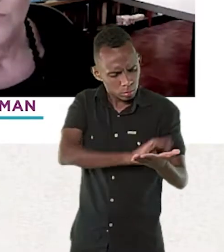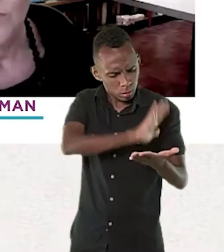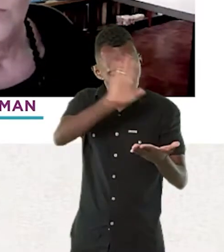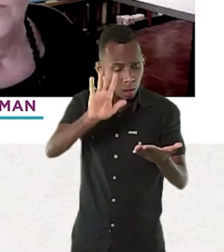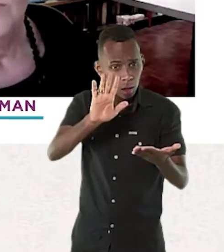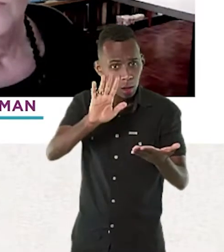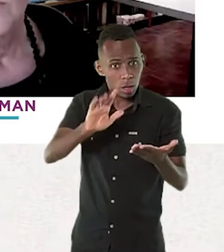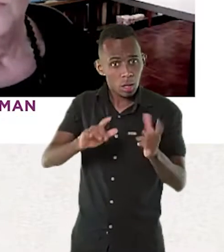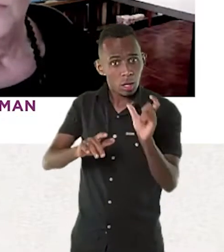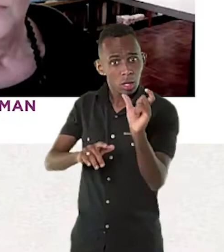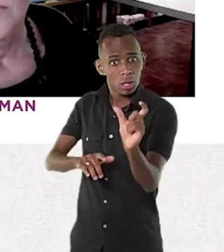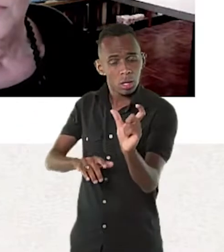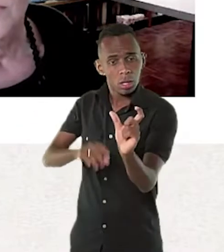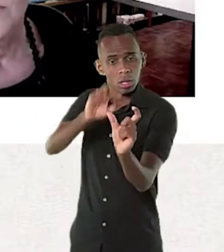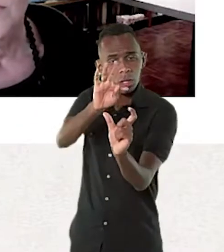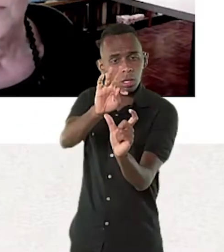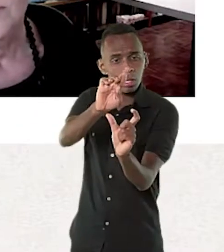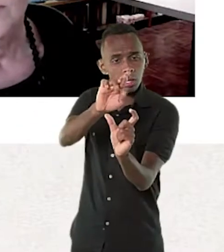É a